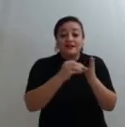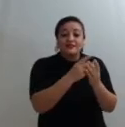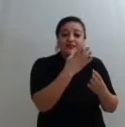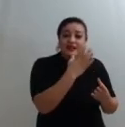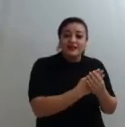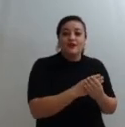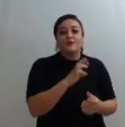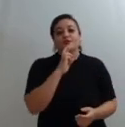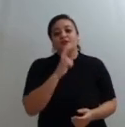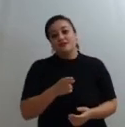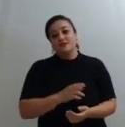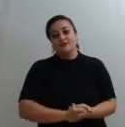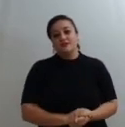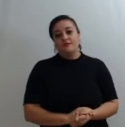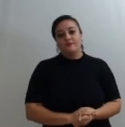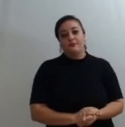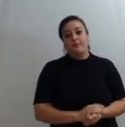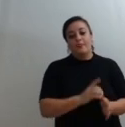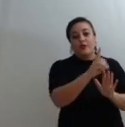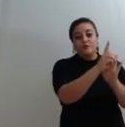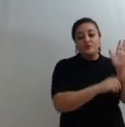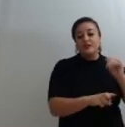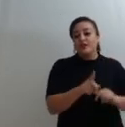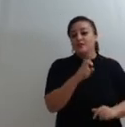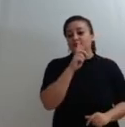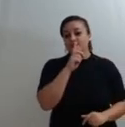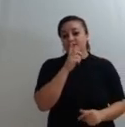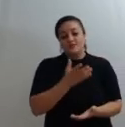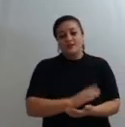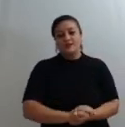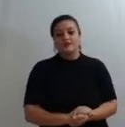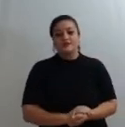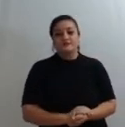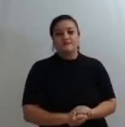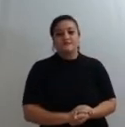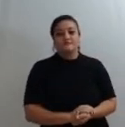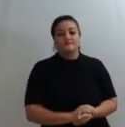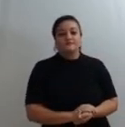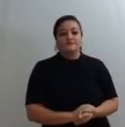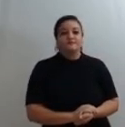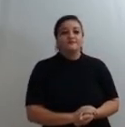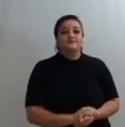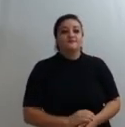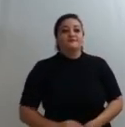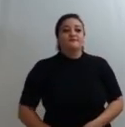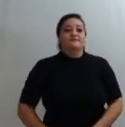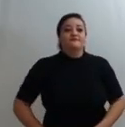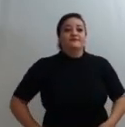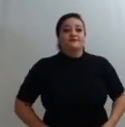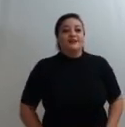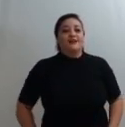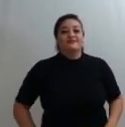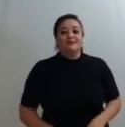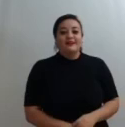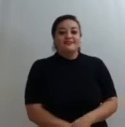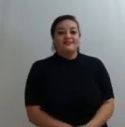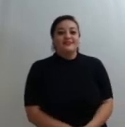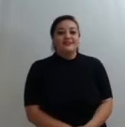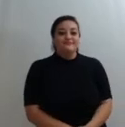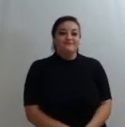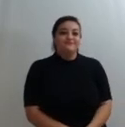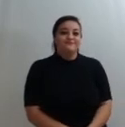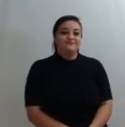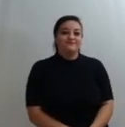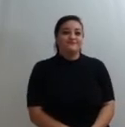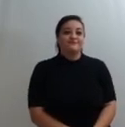do direito do paciente de não ser obrigado a fornecer prova contra si mesmo. Pois não.